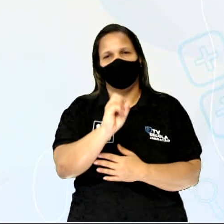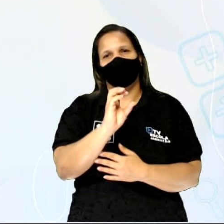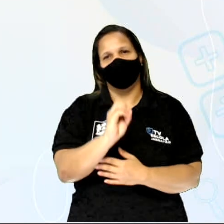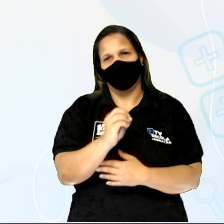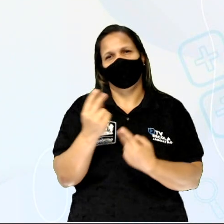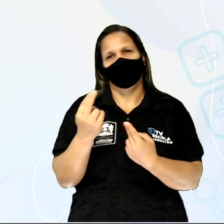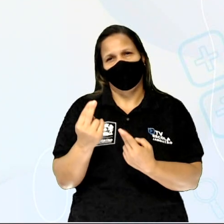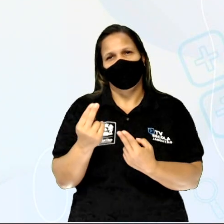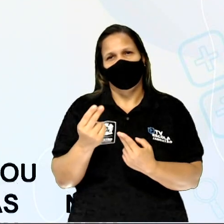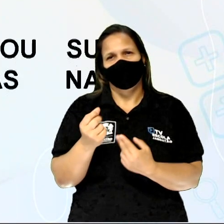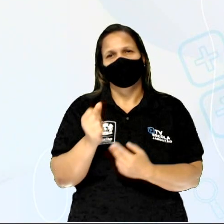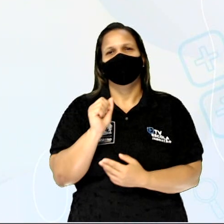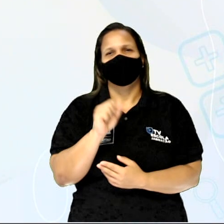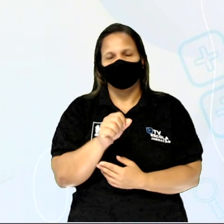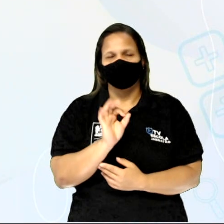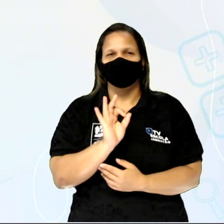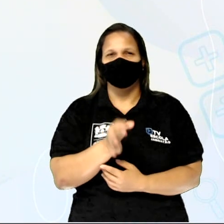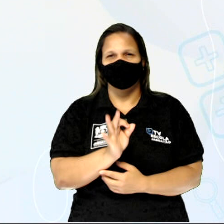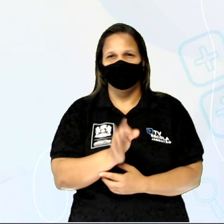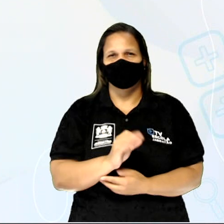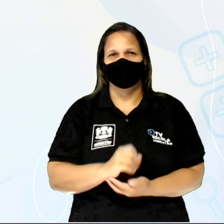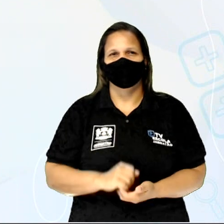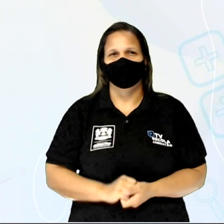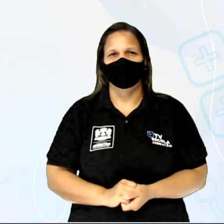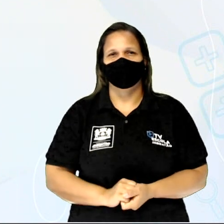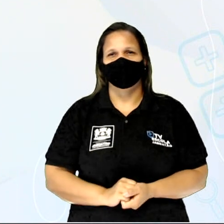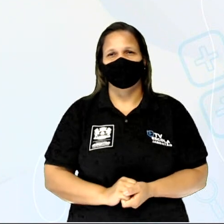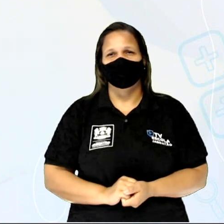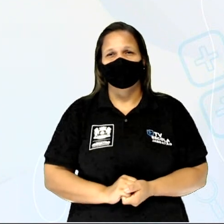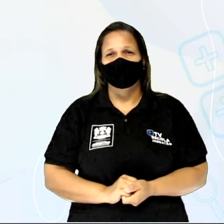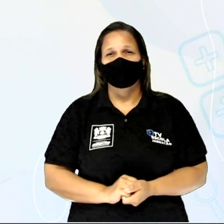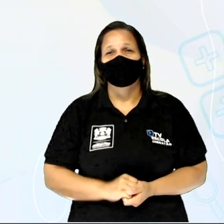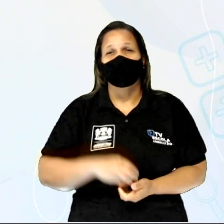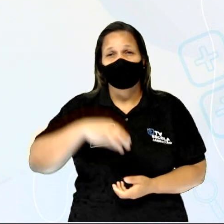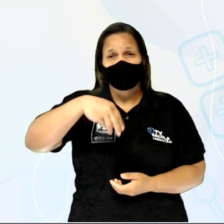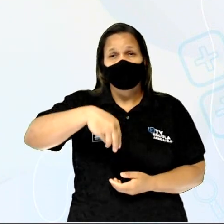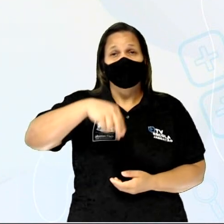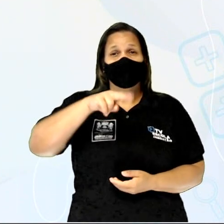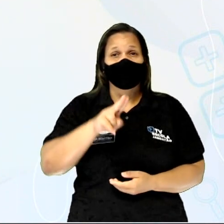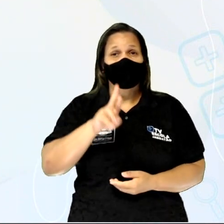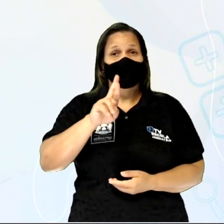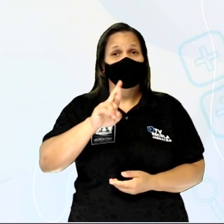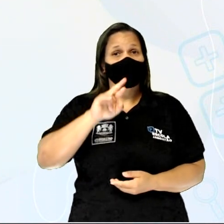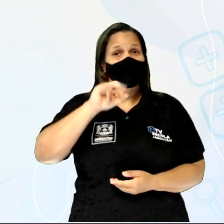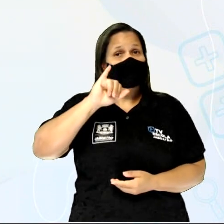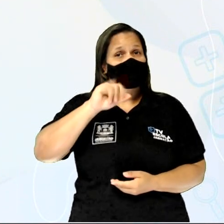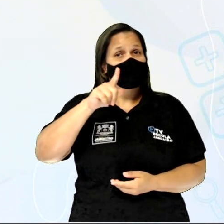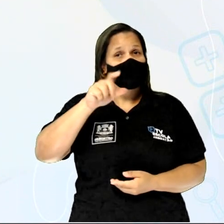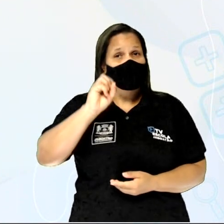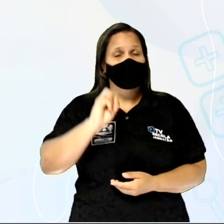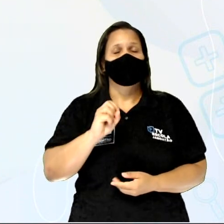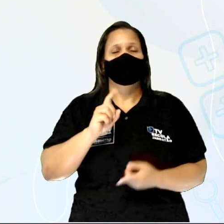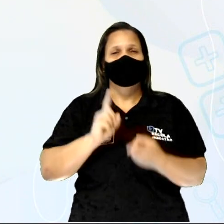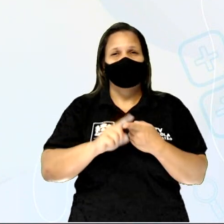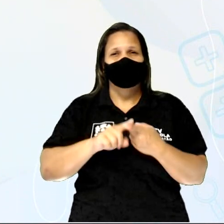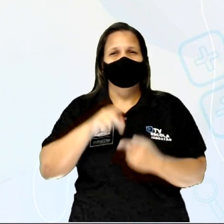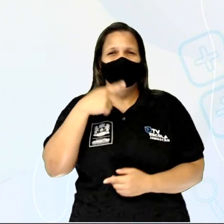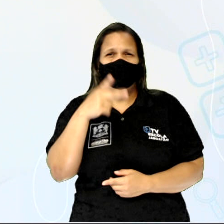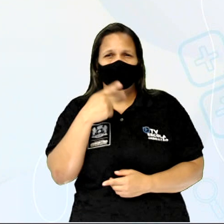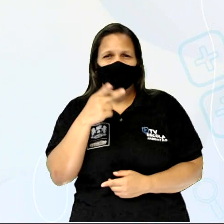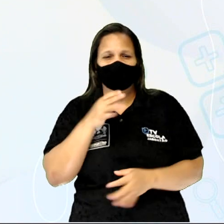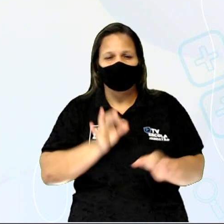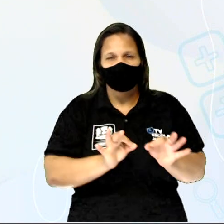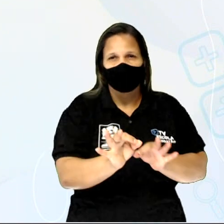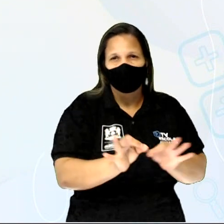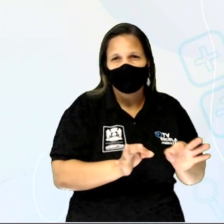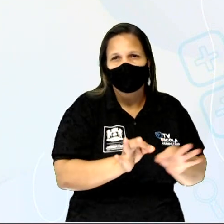é isso aí Ah mas Murilo contou também que organizou sua coleção de